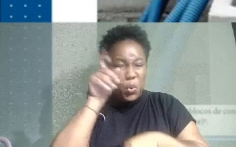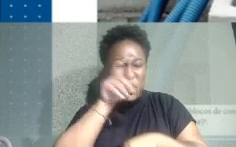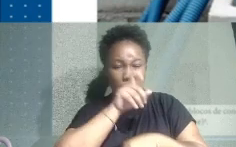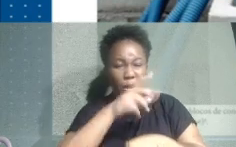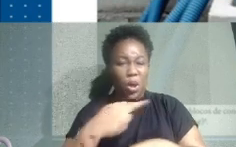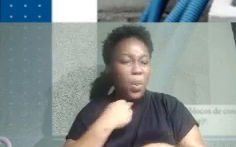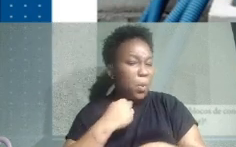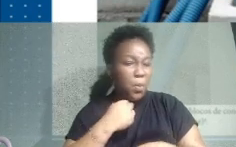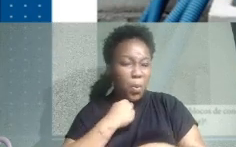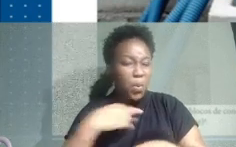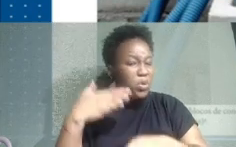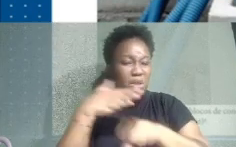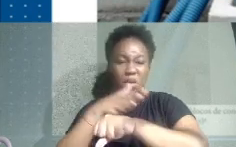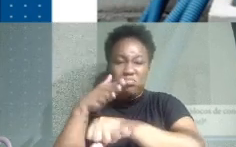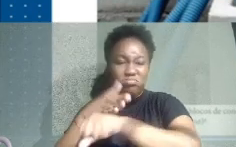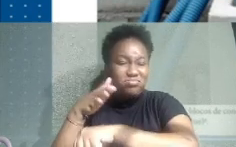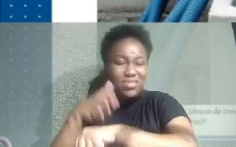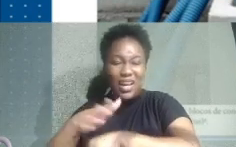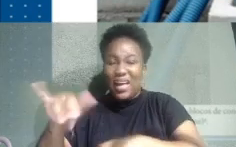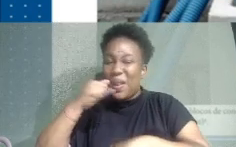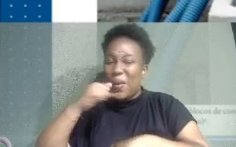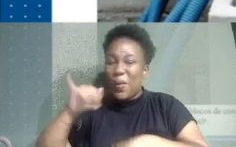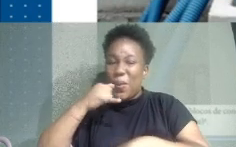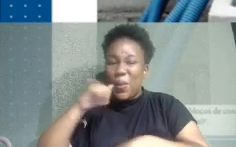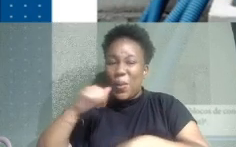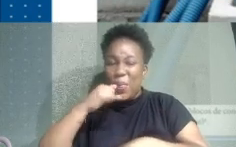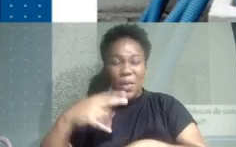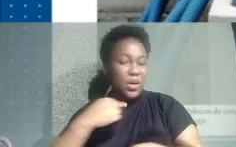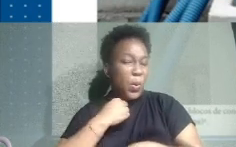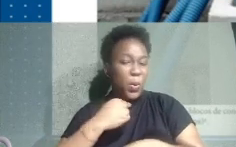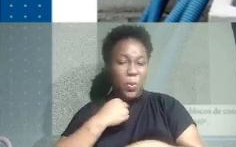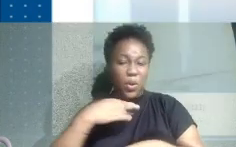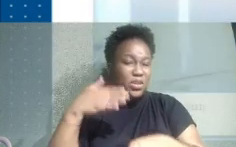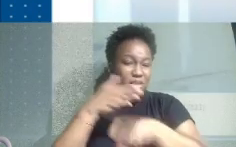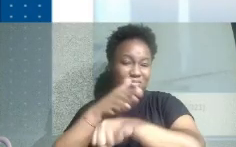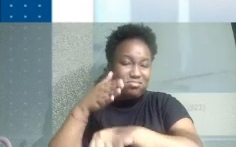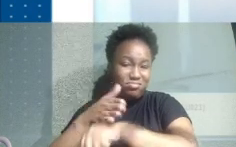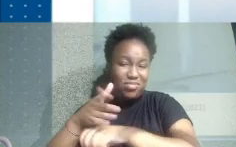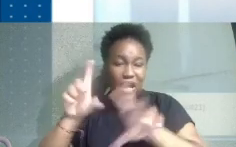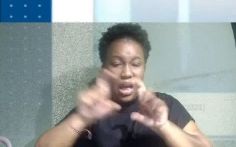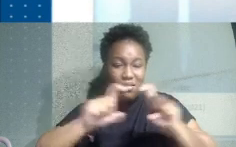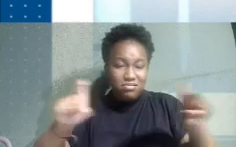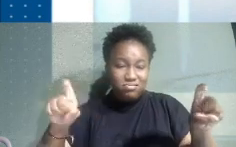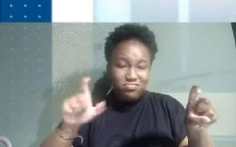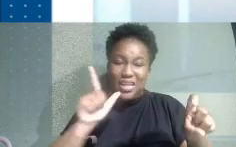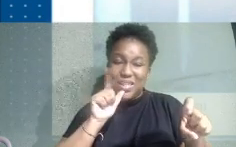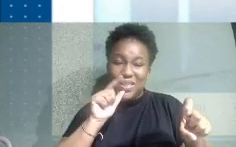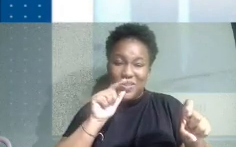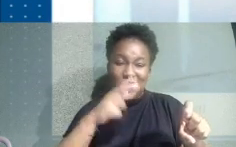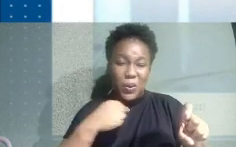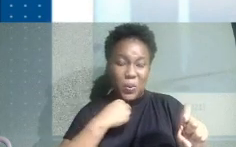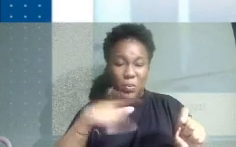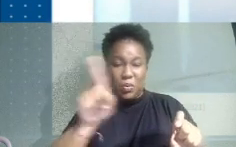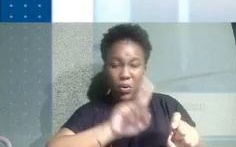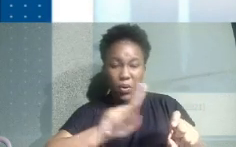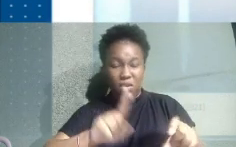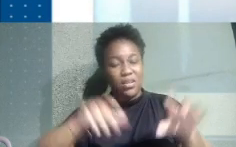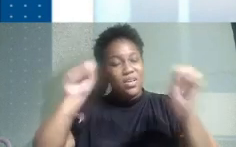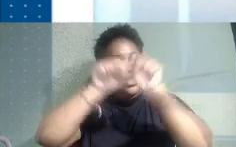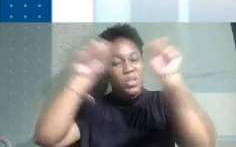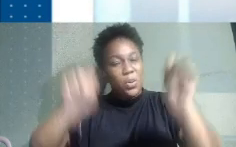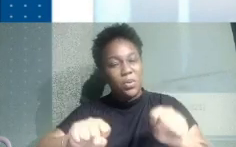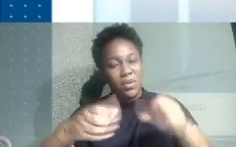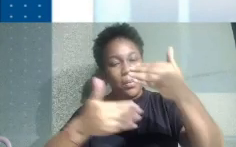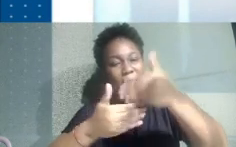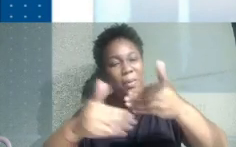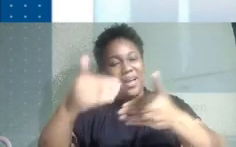interferência. No mesmo lugar que está passando uma elétrica, não é recomendado que você passe uma hidráulica, tá bom? Com relação ao sistema aí de paredes